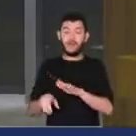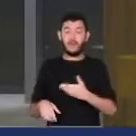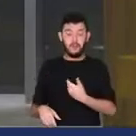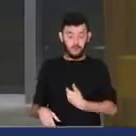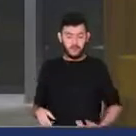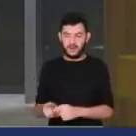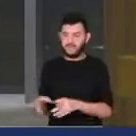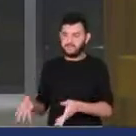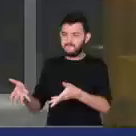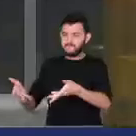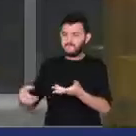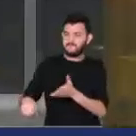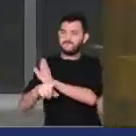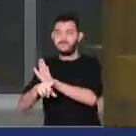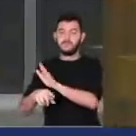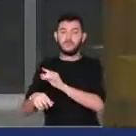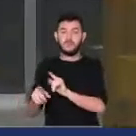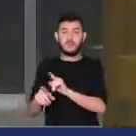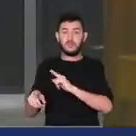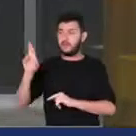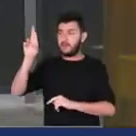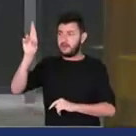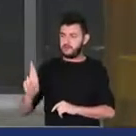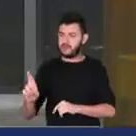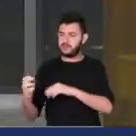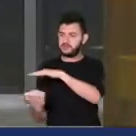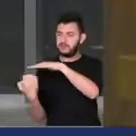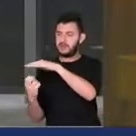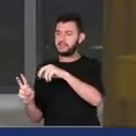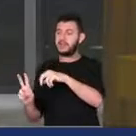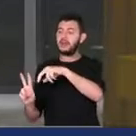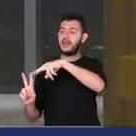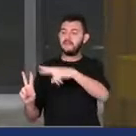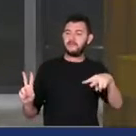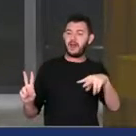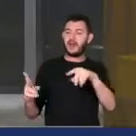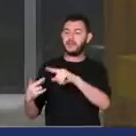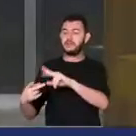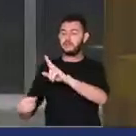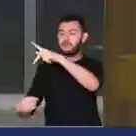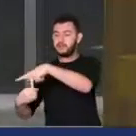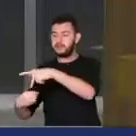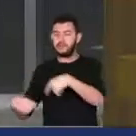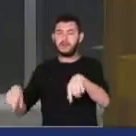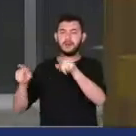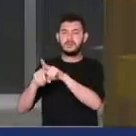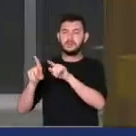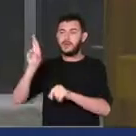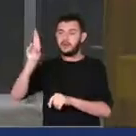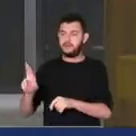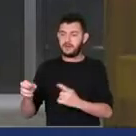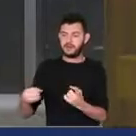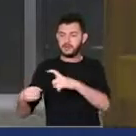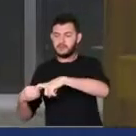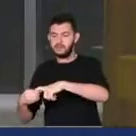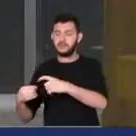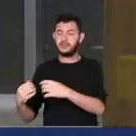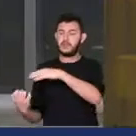Petrobras, acionistas da Vale, acionistas das empresas exportadoras, acionistas daqueles